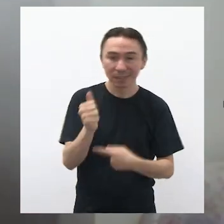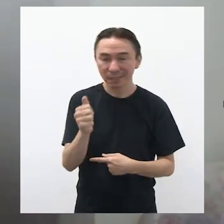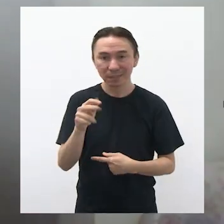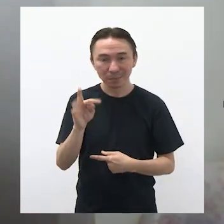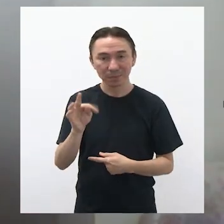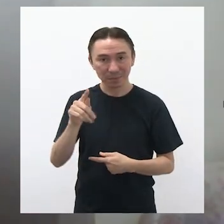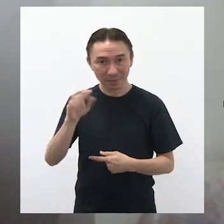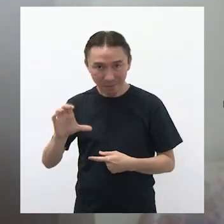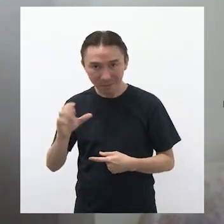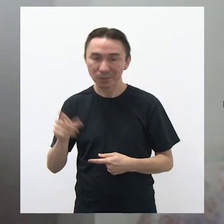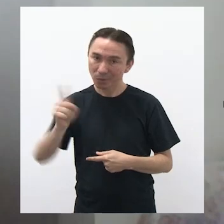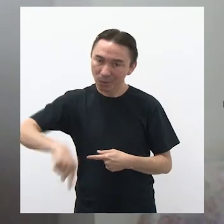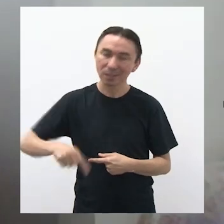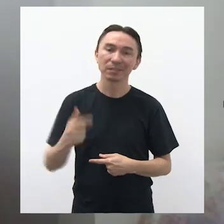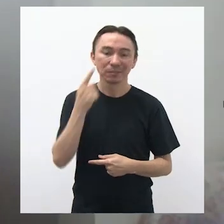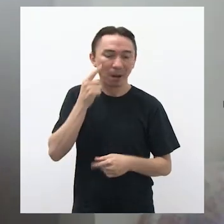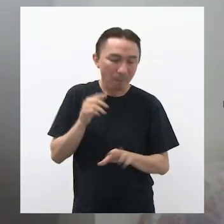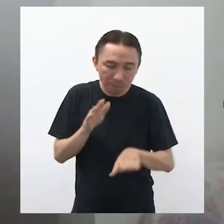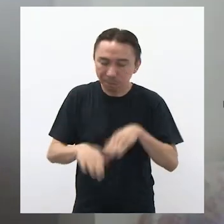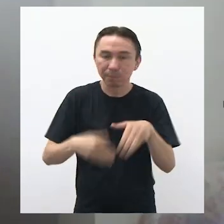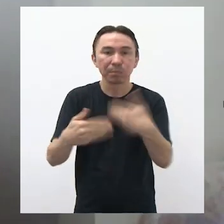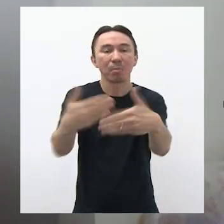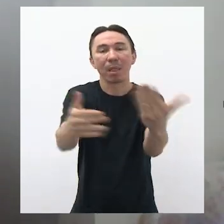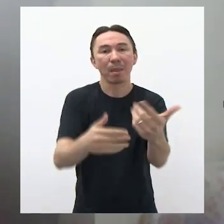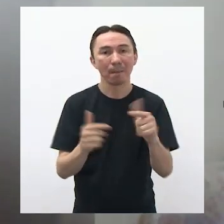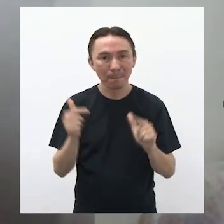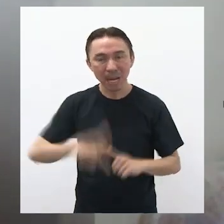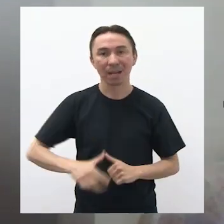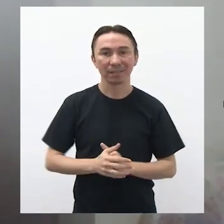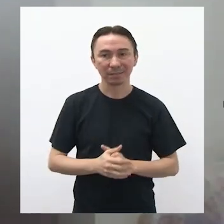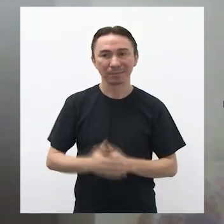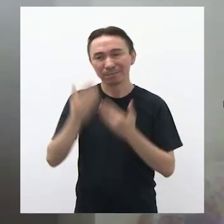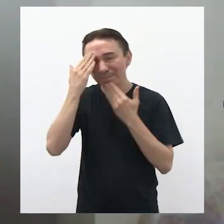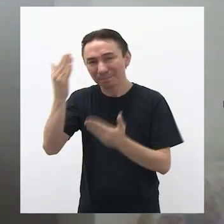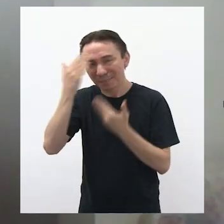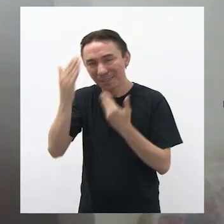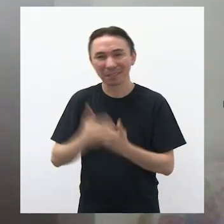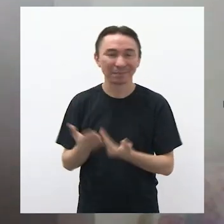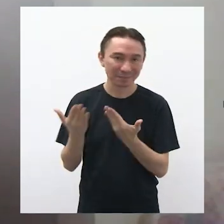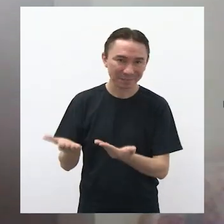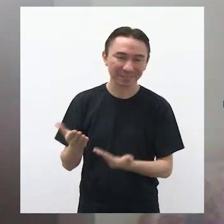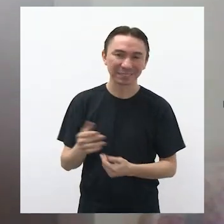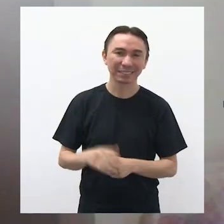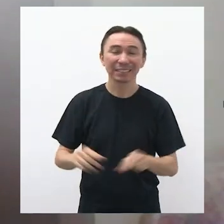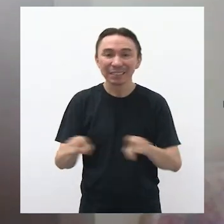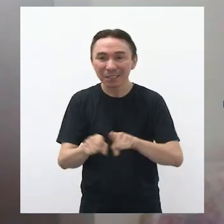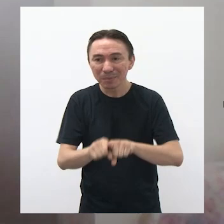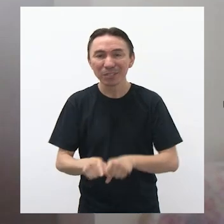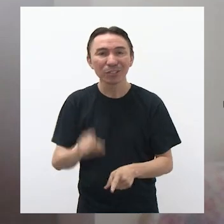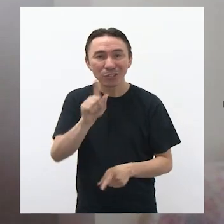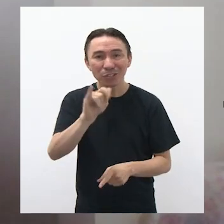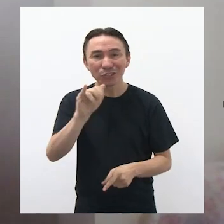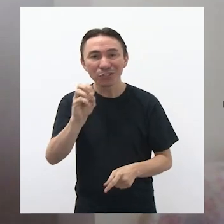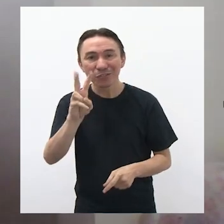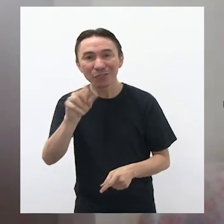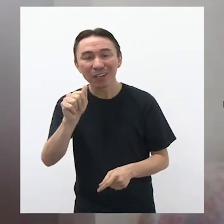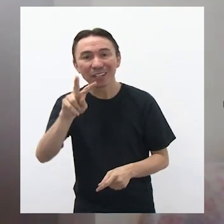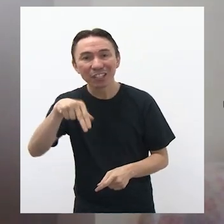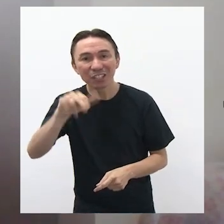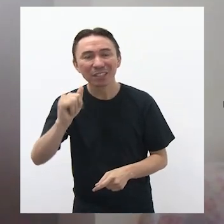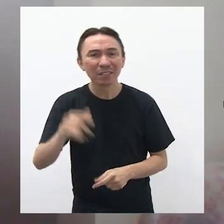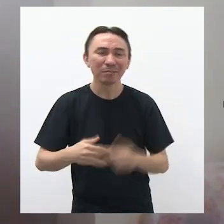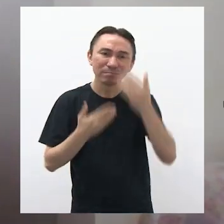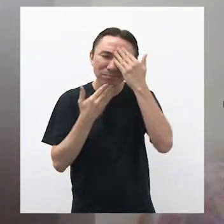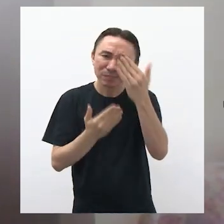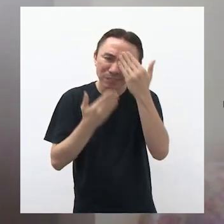um passo. Tati, muito obrigada pela parceria. Giovanni, muito obrigada pelos 3 dias aí me ajudando, me auxiliando